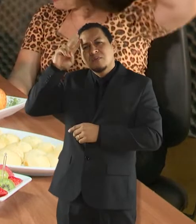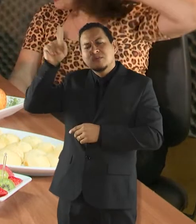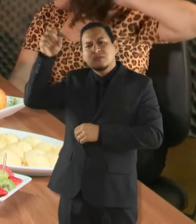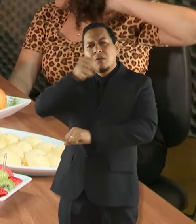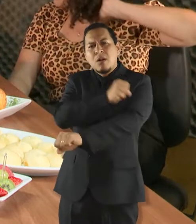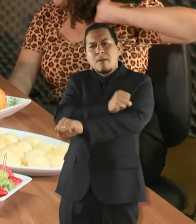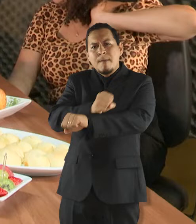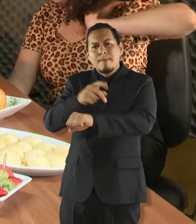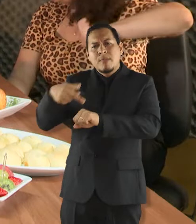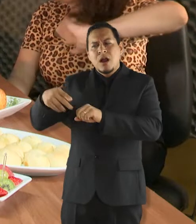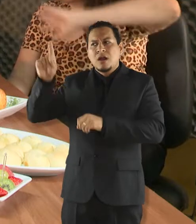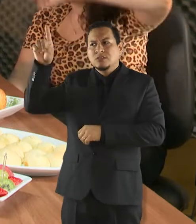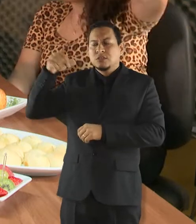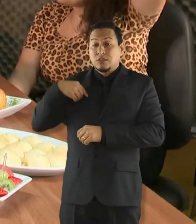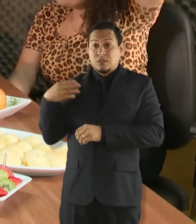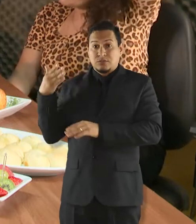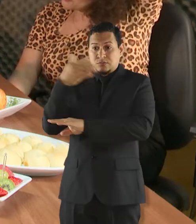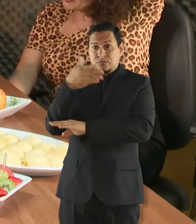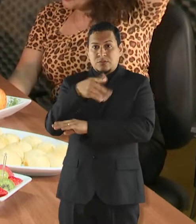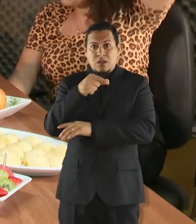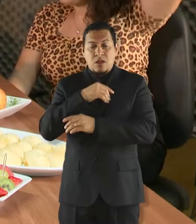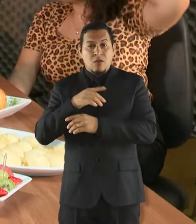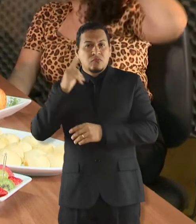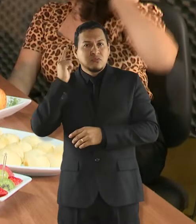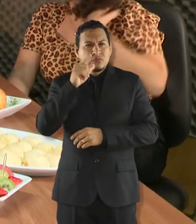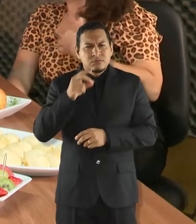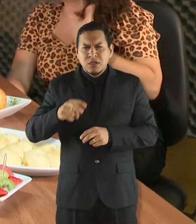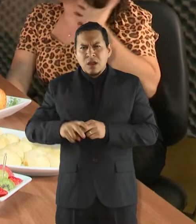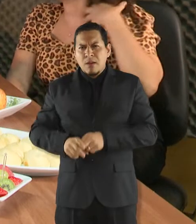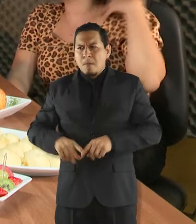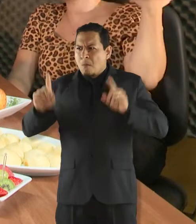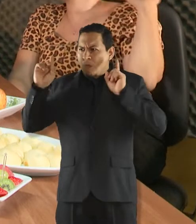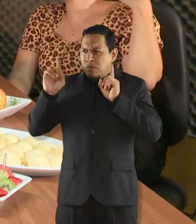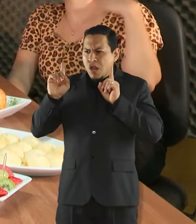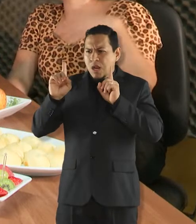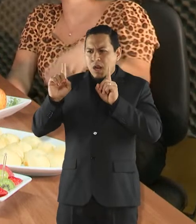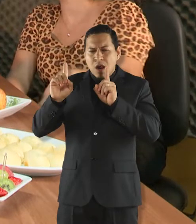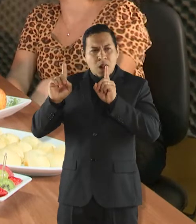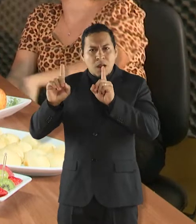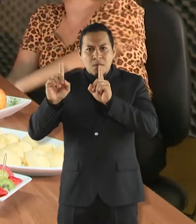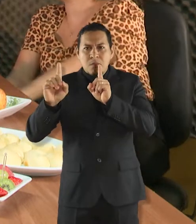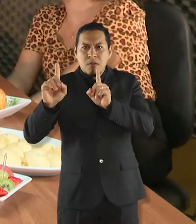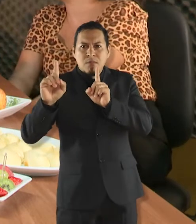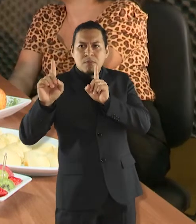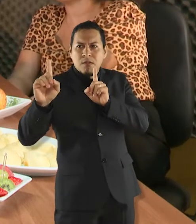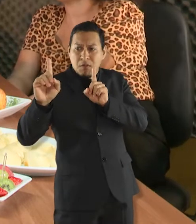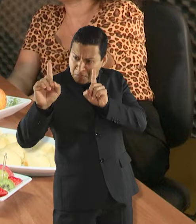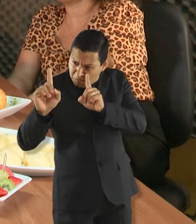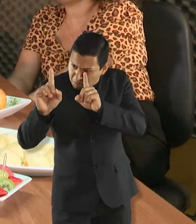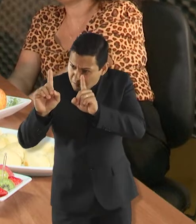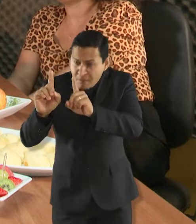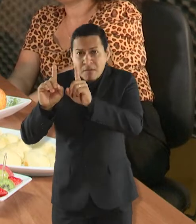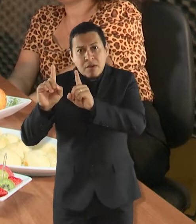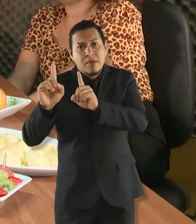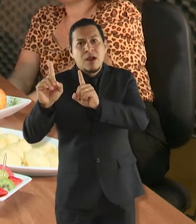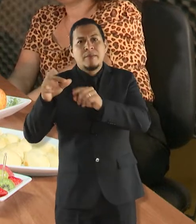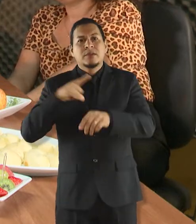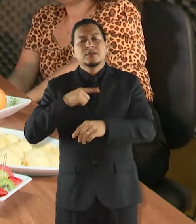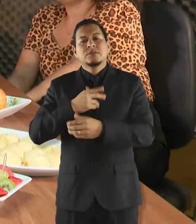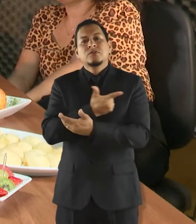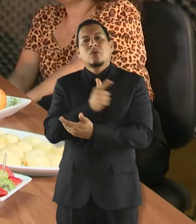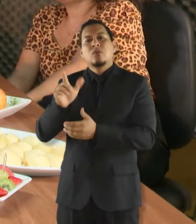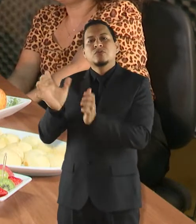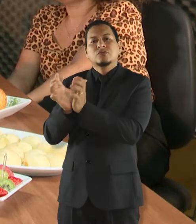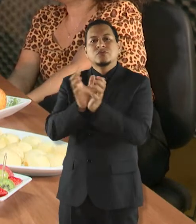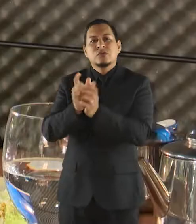pátio, eu participei. E eu vi você correndo com o grupo aqui do tribunal. Acho que foi do tribunal. Já tem um grupinho aqui, já né? teve outro grupo no